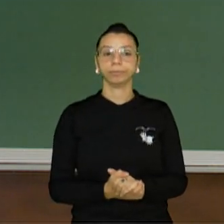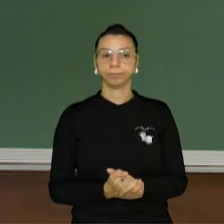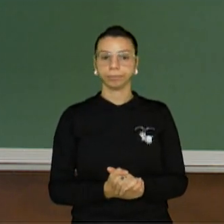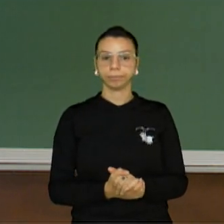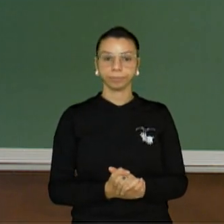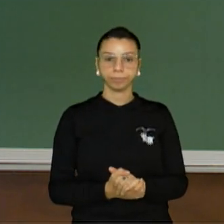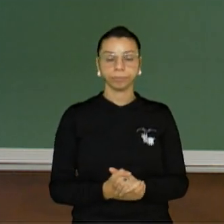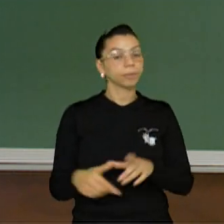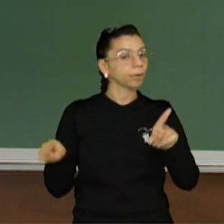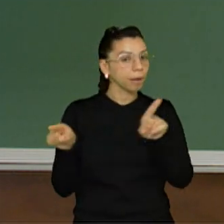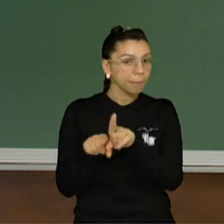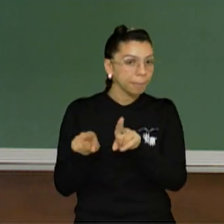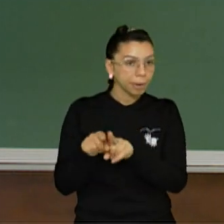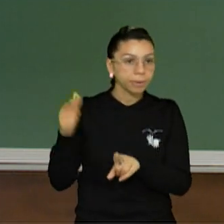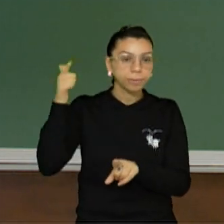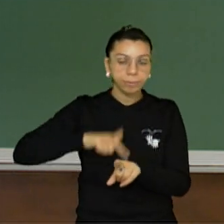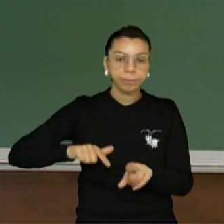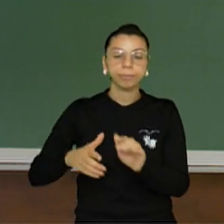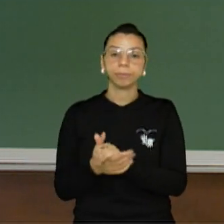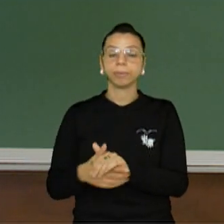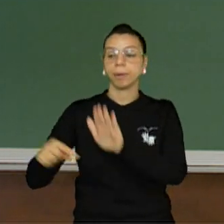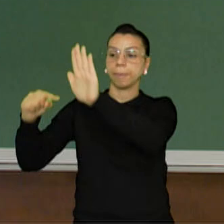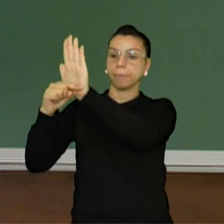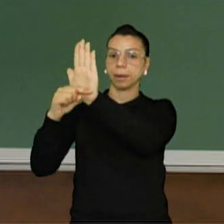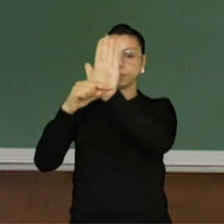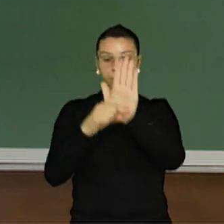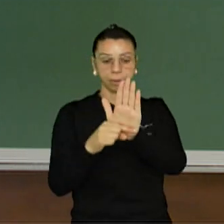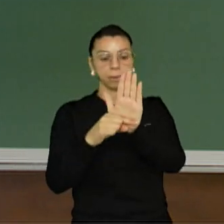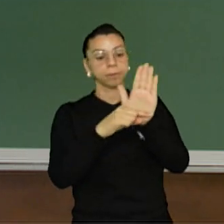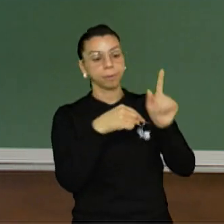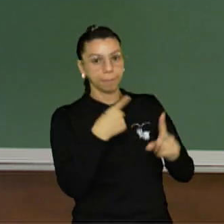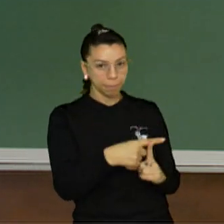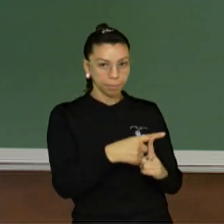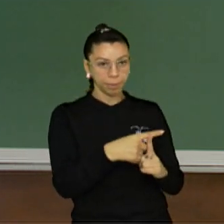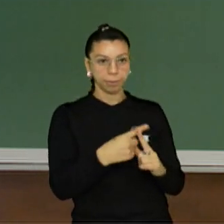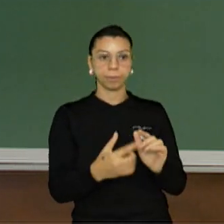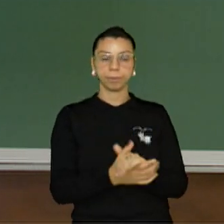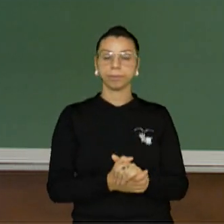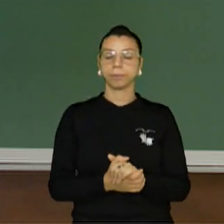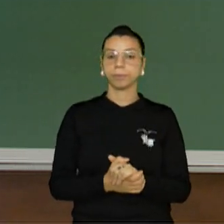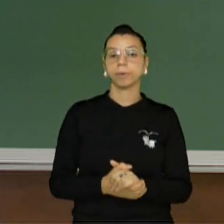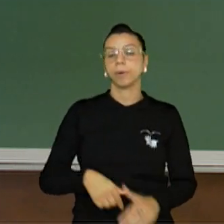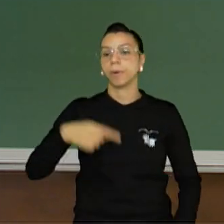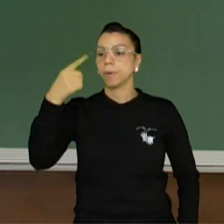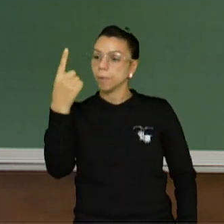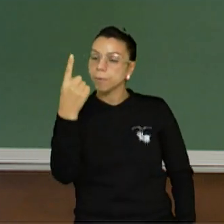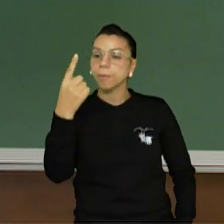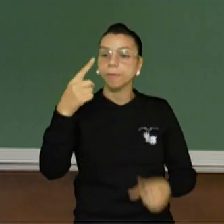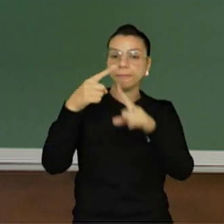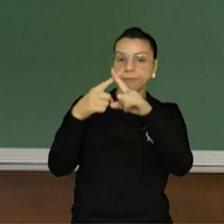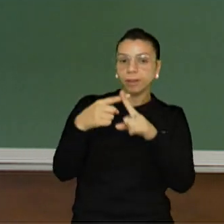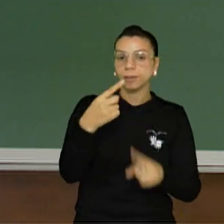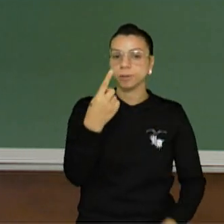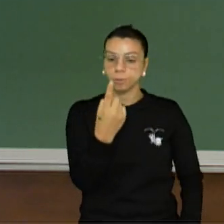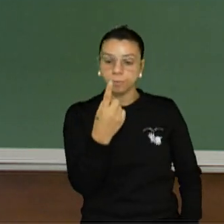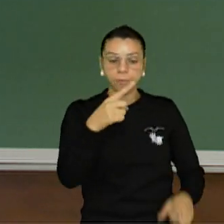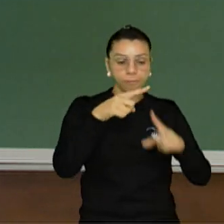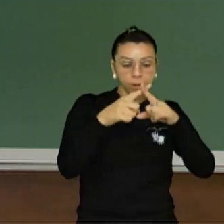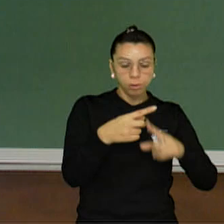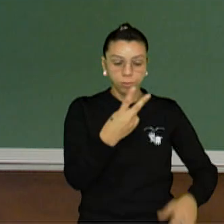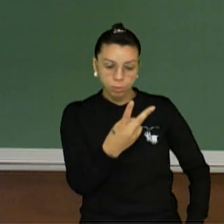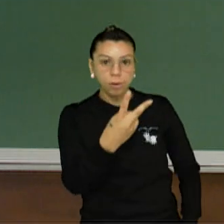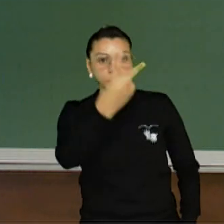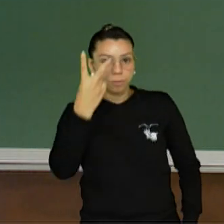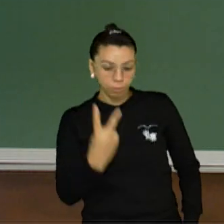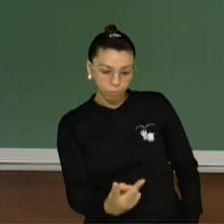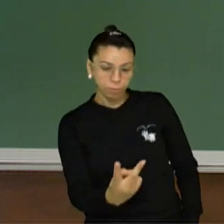vez aqui, né? Menos por menos, mais 1 vezes 1 vezes 2, 2. Então, nessa parte